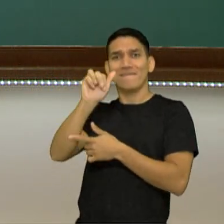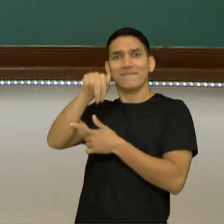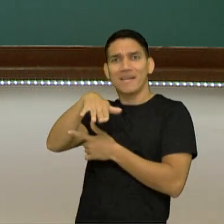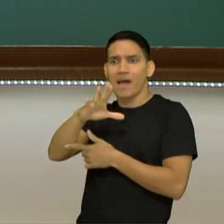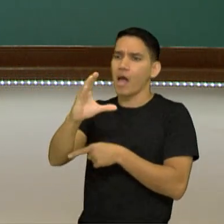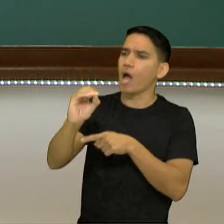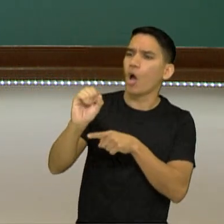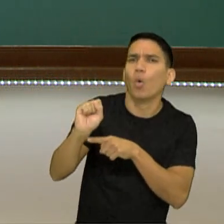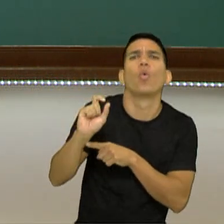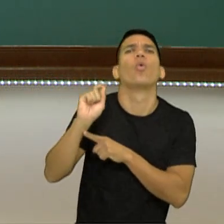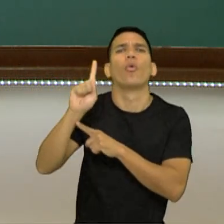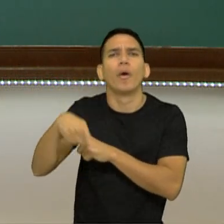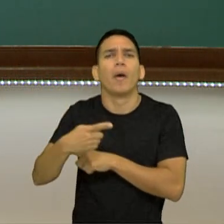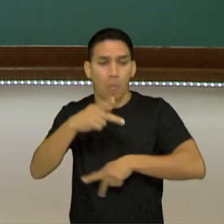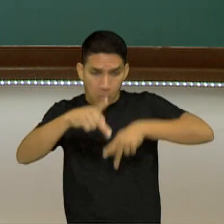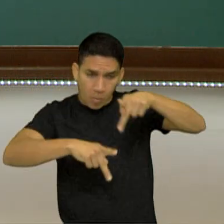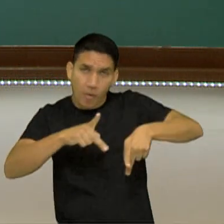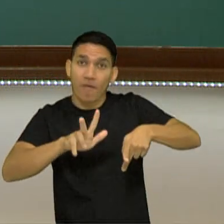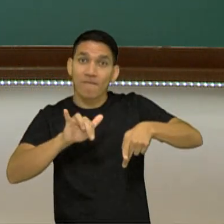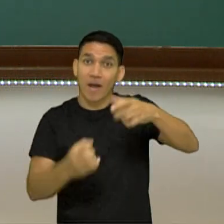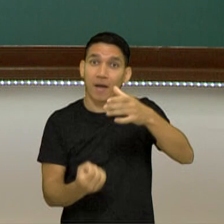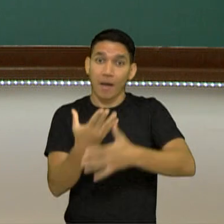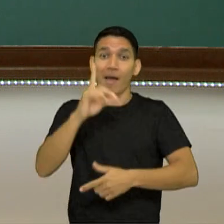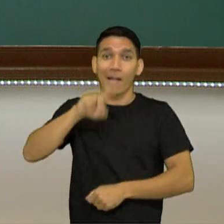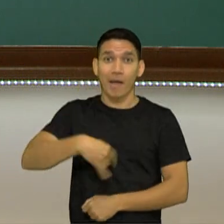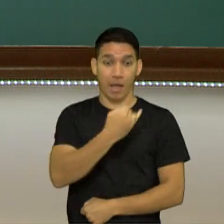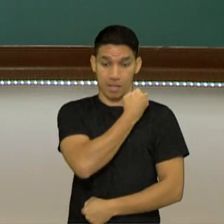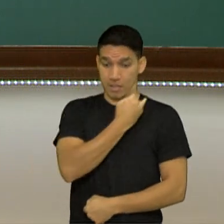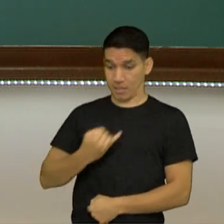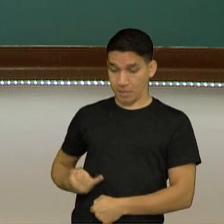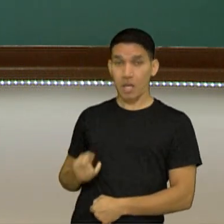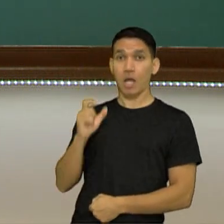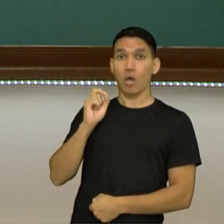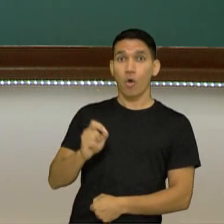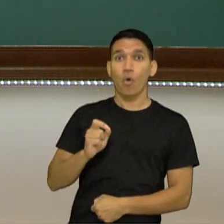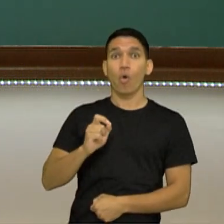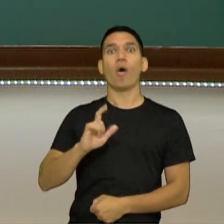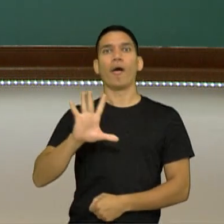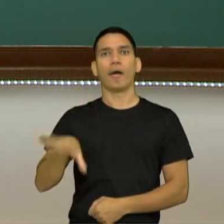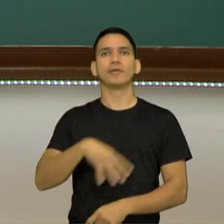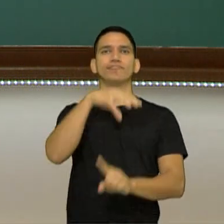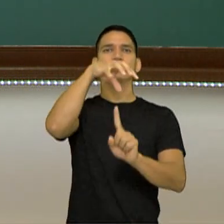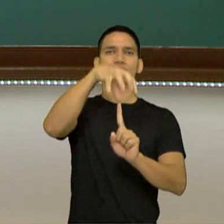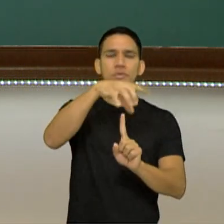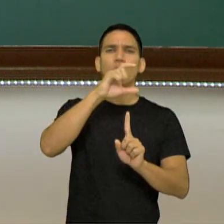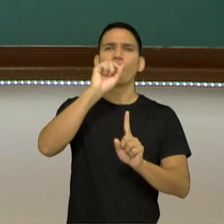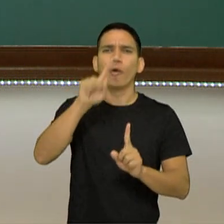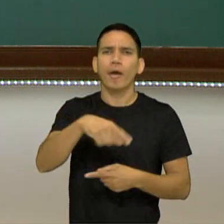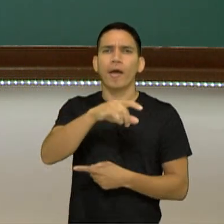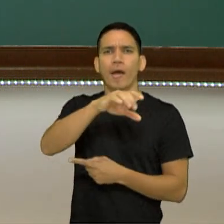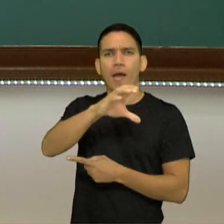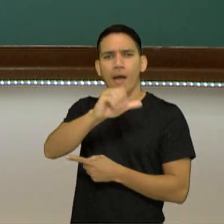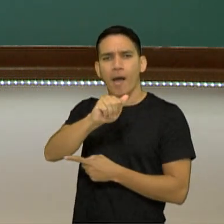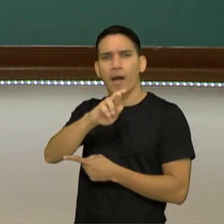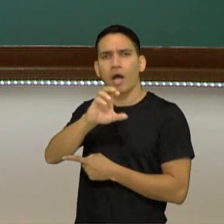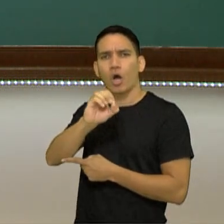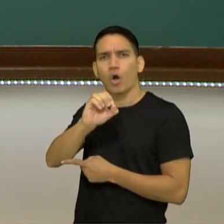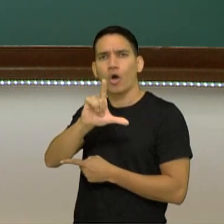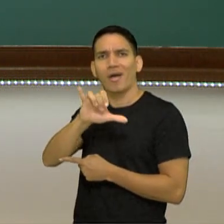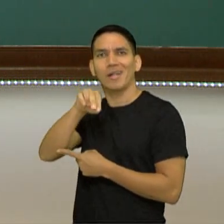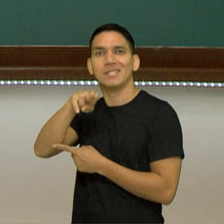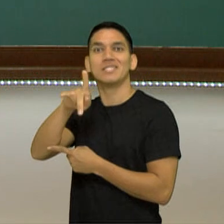deste povo a gente vai ter um chamado Império Carolíngio. A gente vai analisar então esse Império Carolíngio e duas dinastias